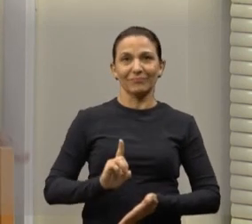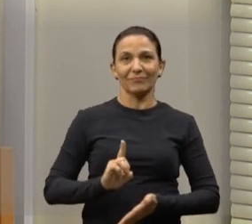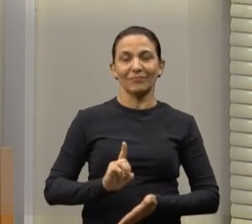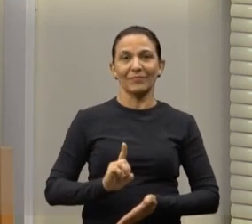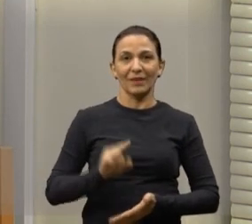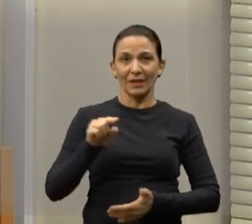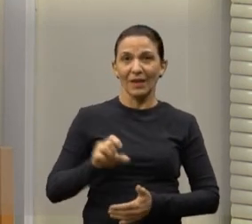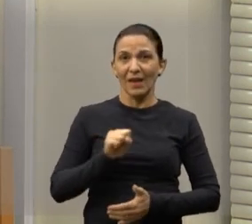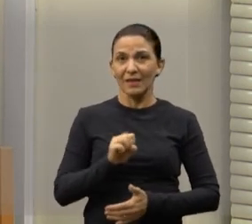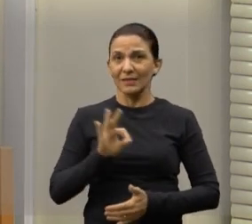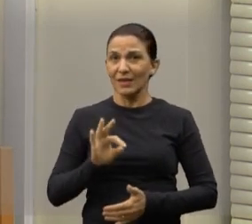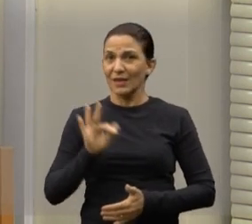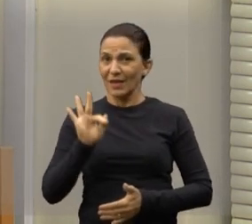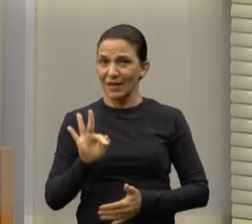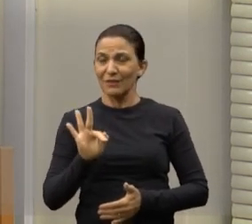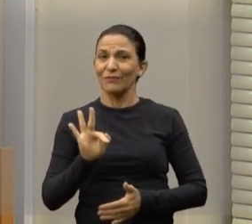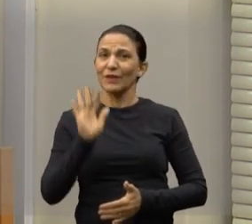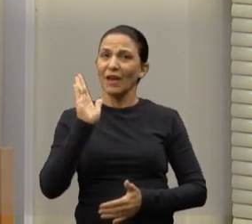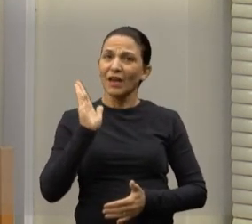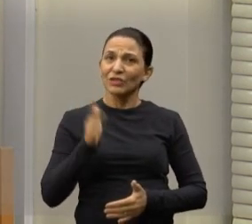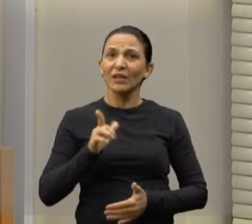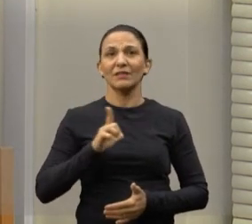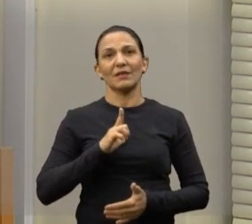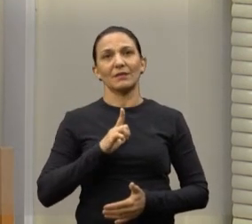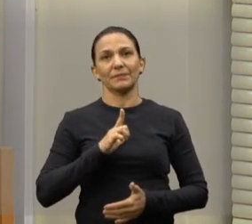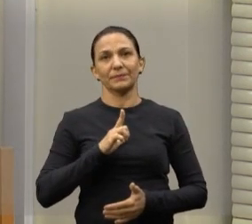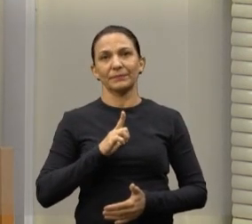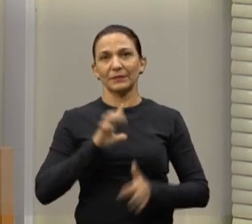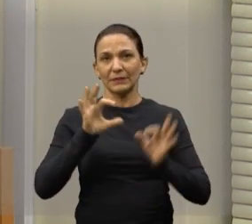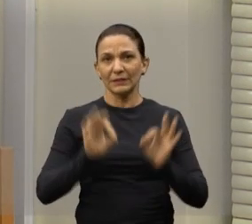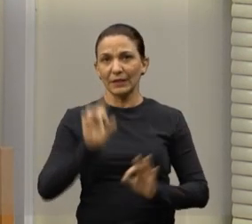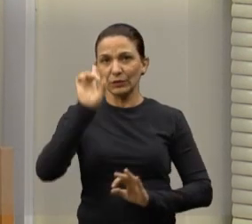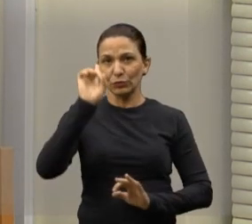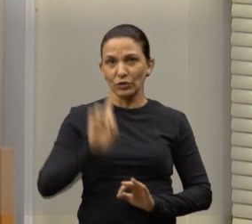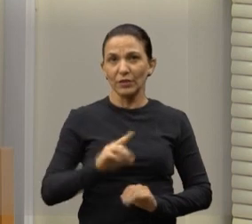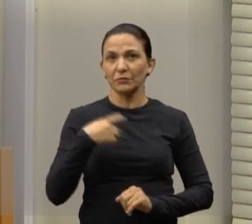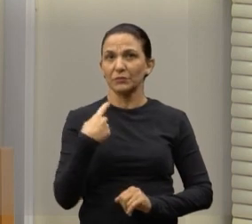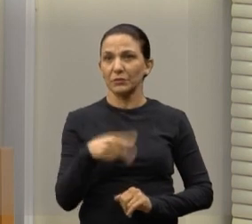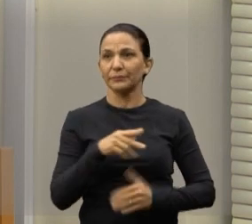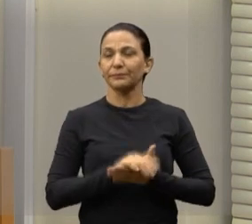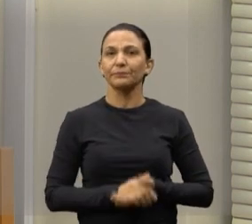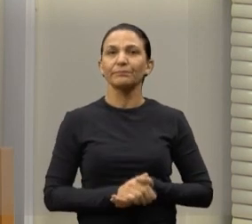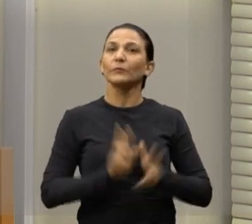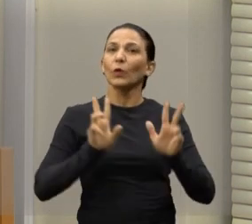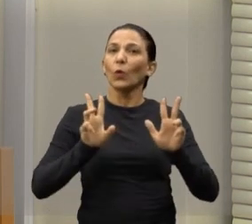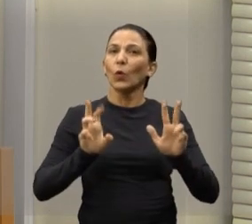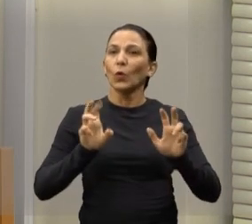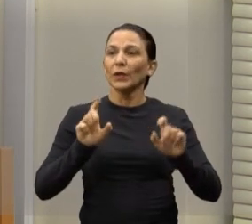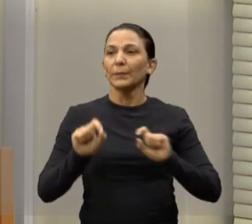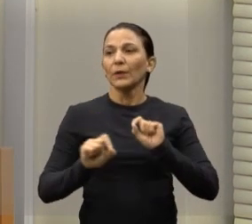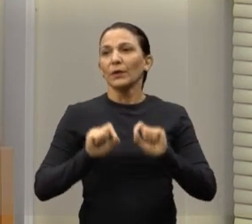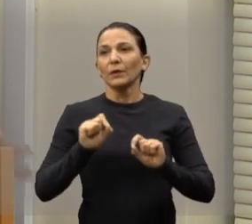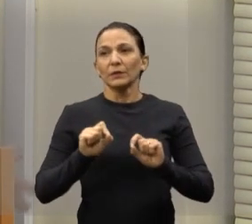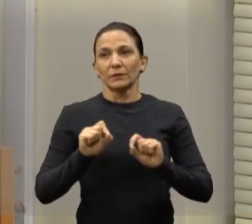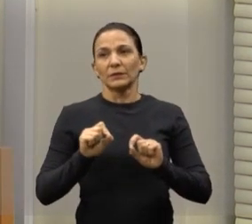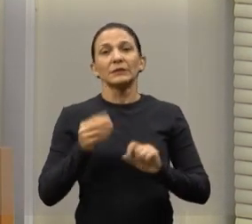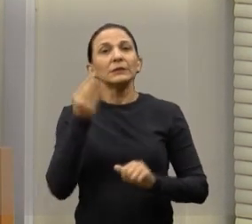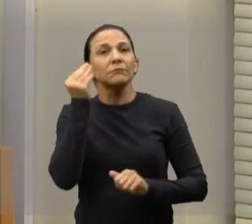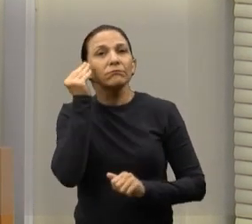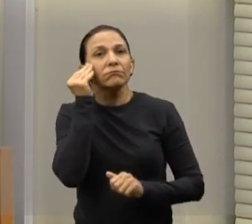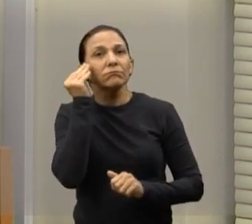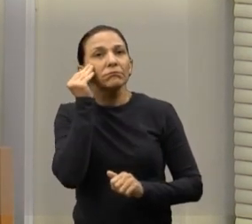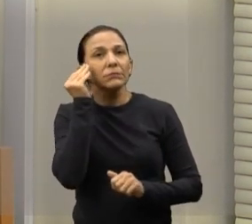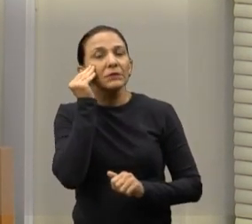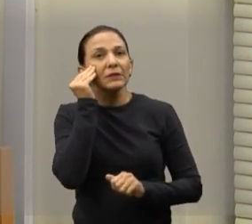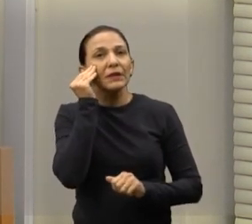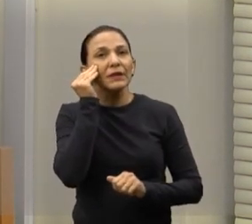STF uma forma de colocar esse assunto em voga uma forma de tentar